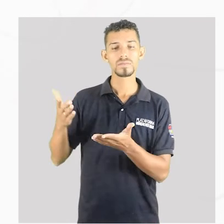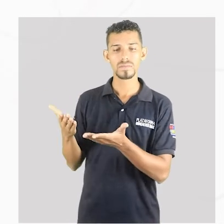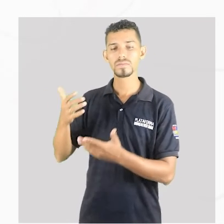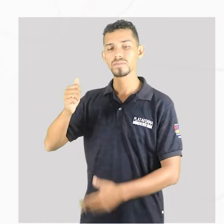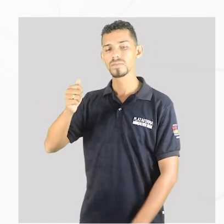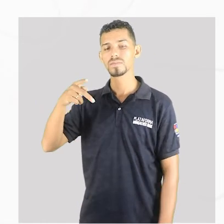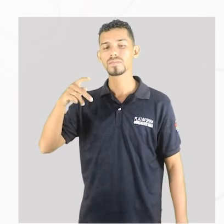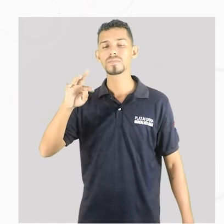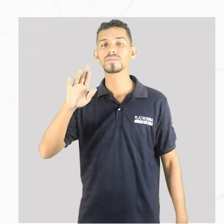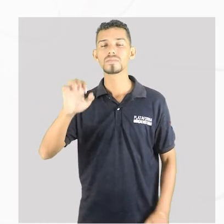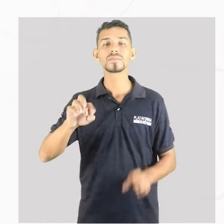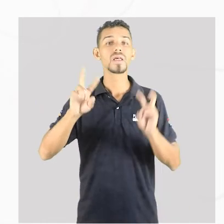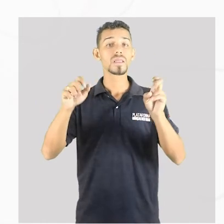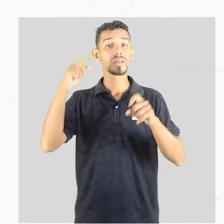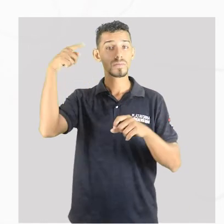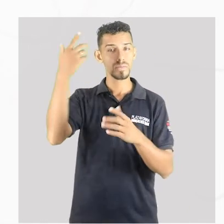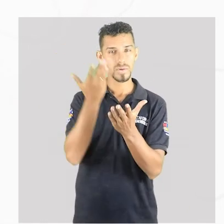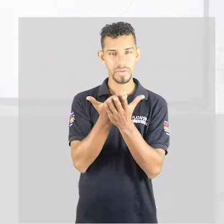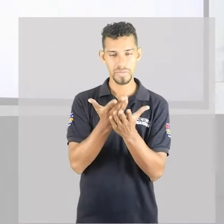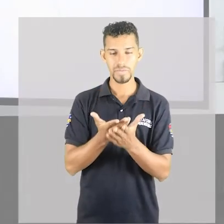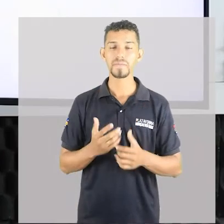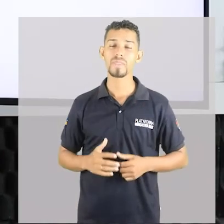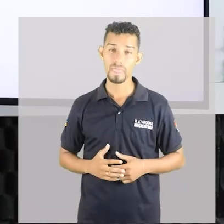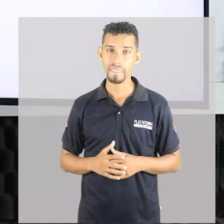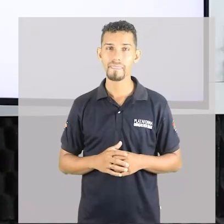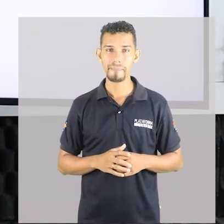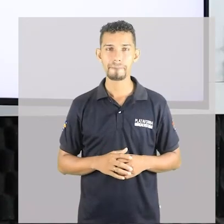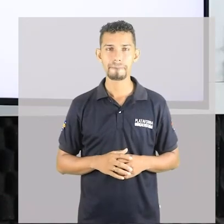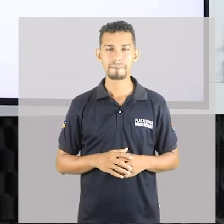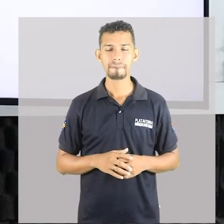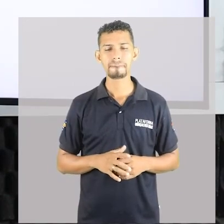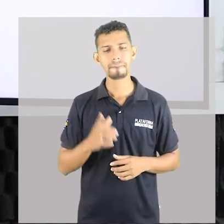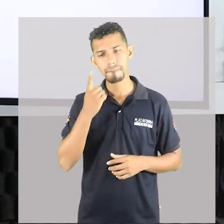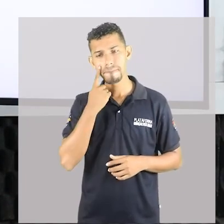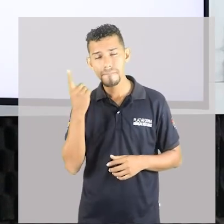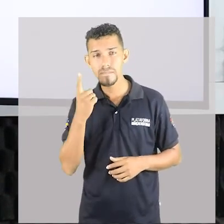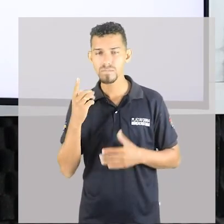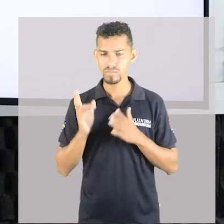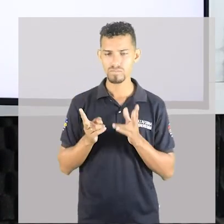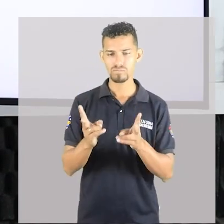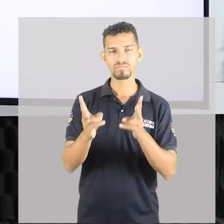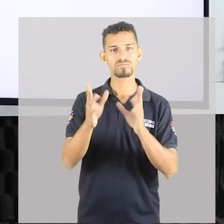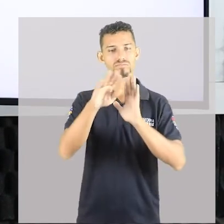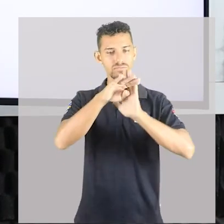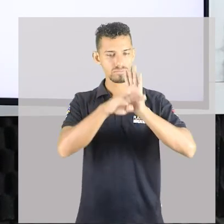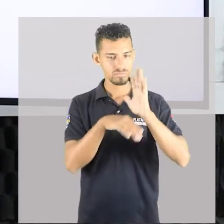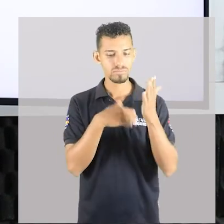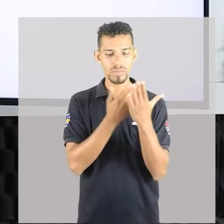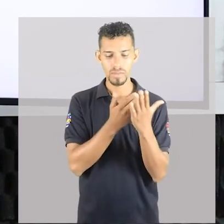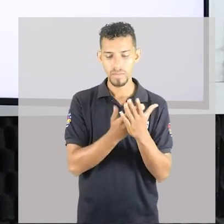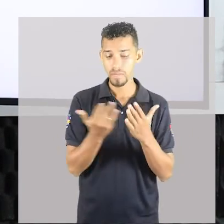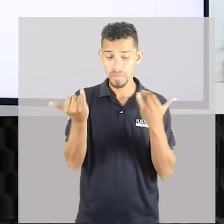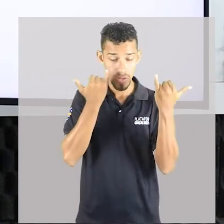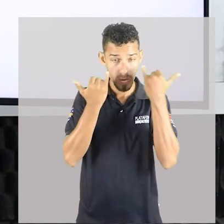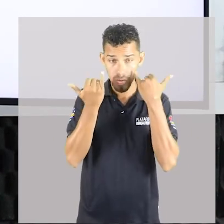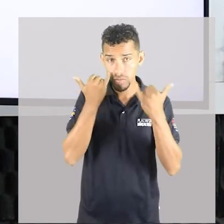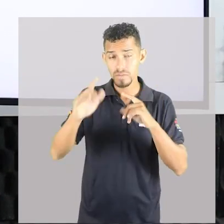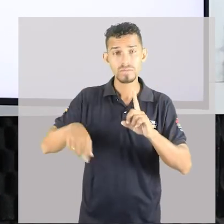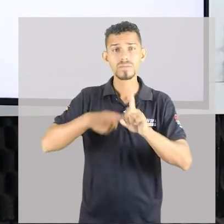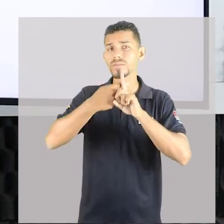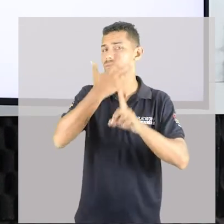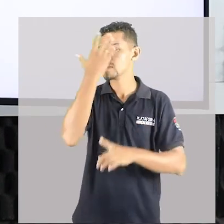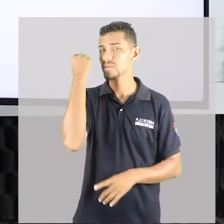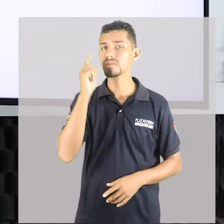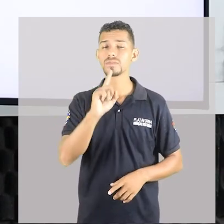que é um tema da nossa próxima aula. Então, continue, gente, acessando aí o plano de estudo para mais informações. Não